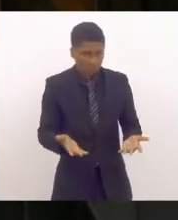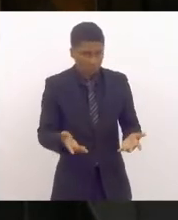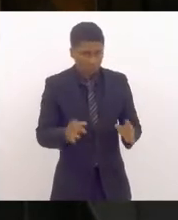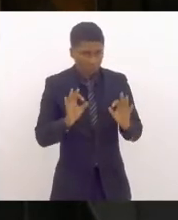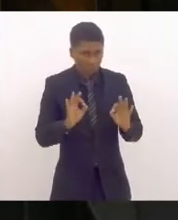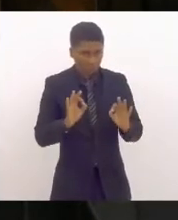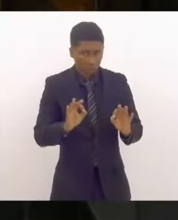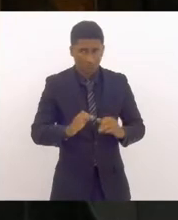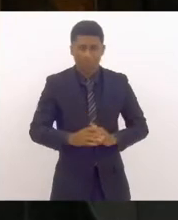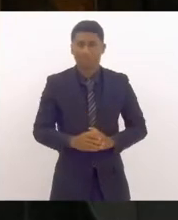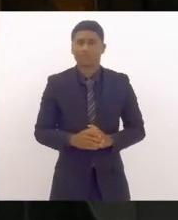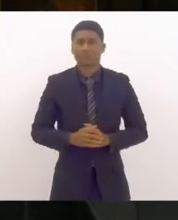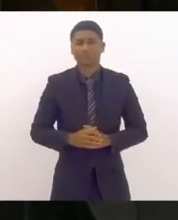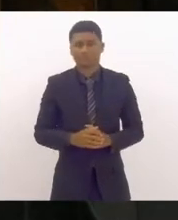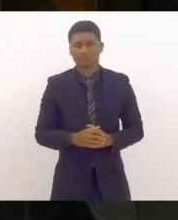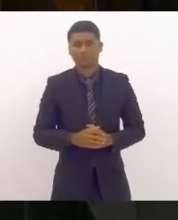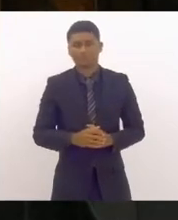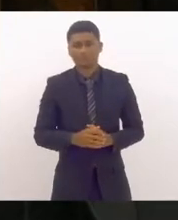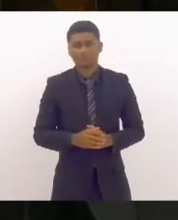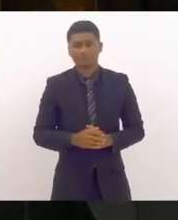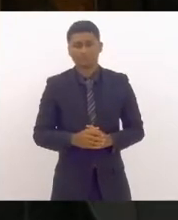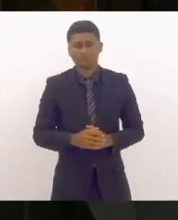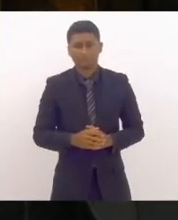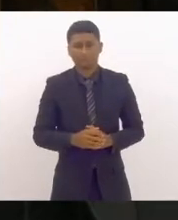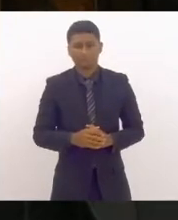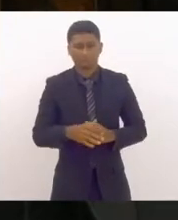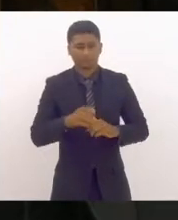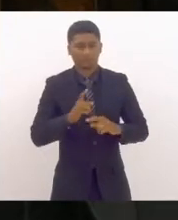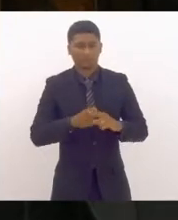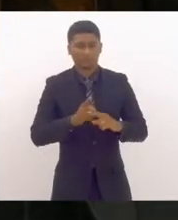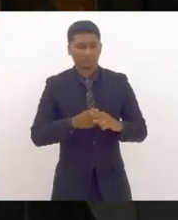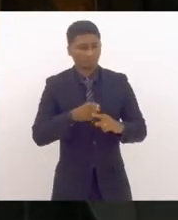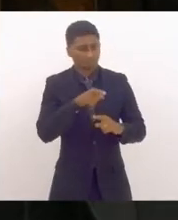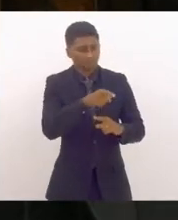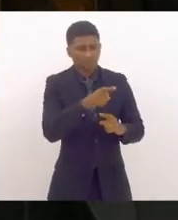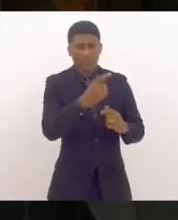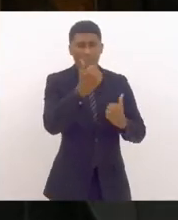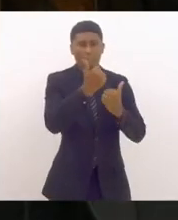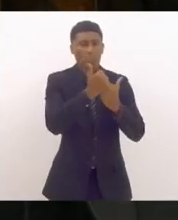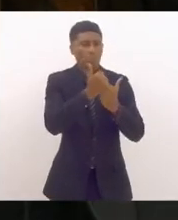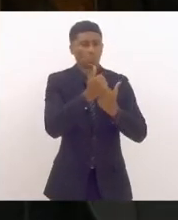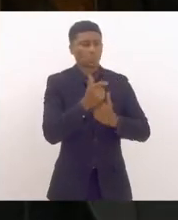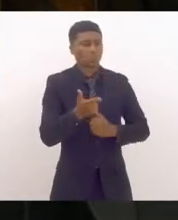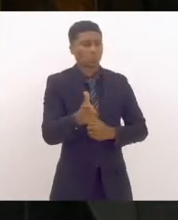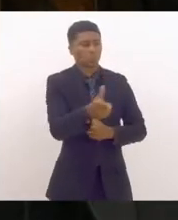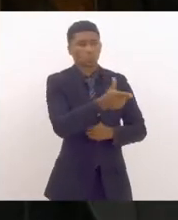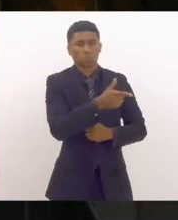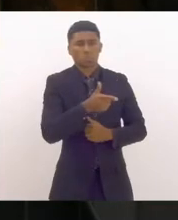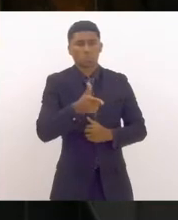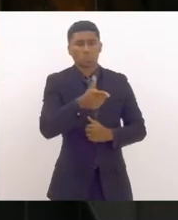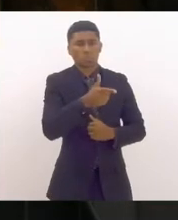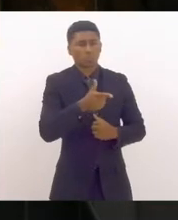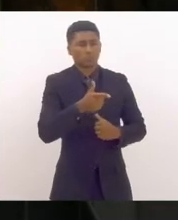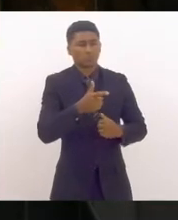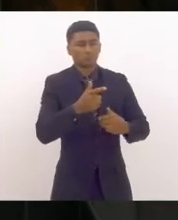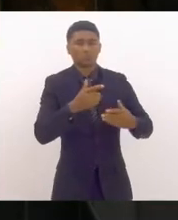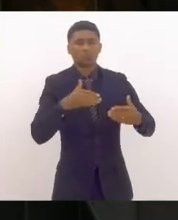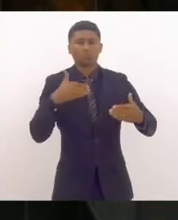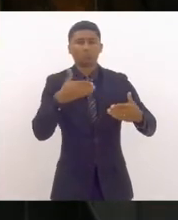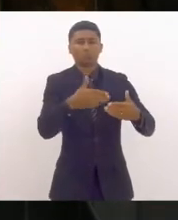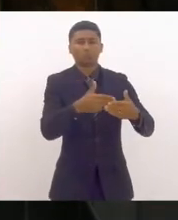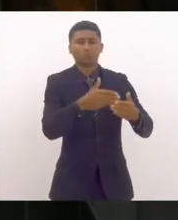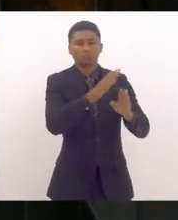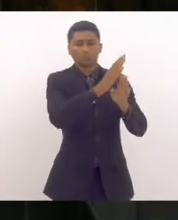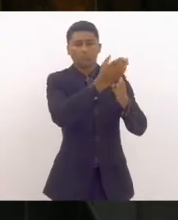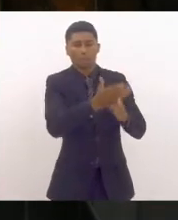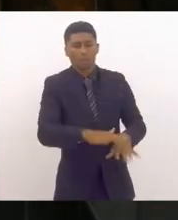Possivelmente estão no final da sua vida útil então a